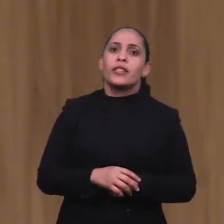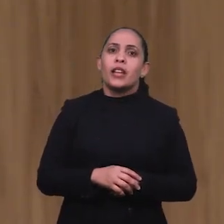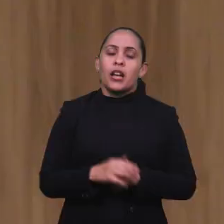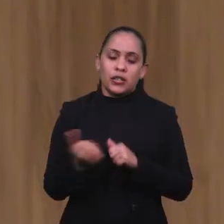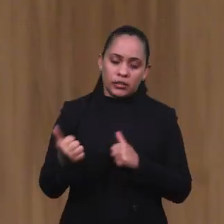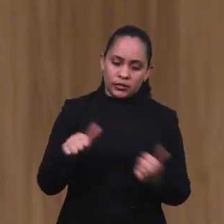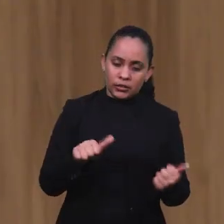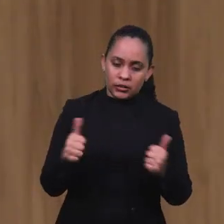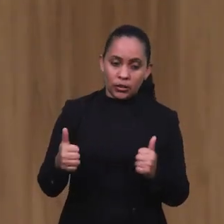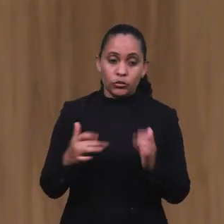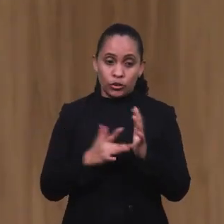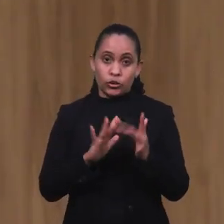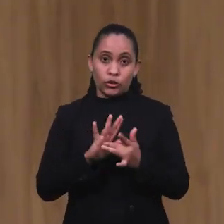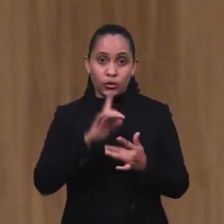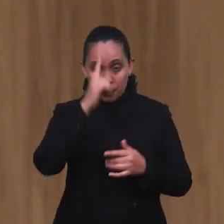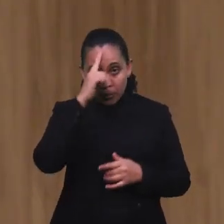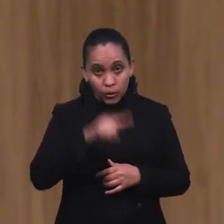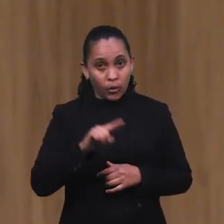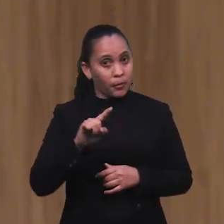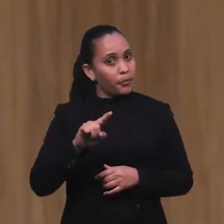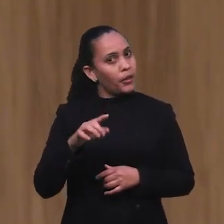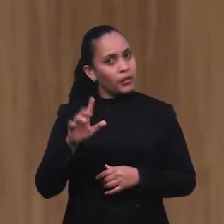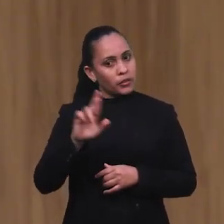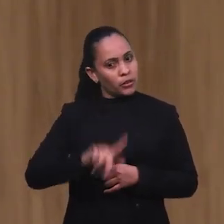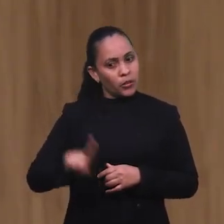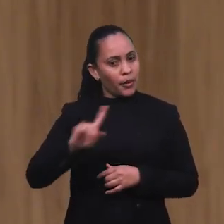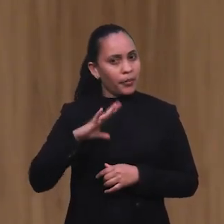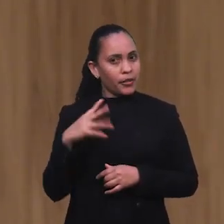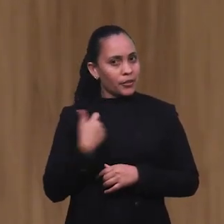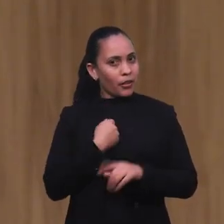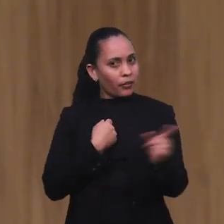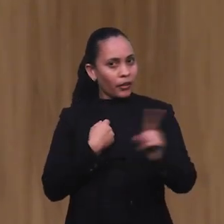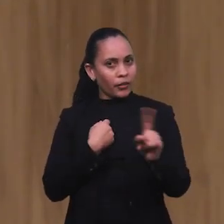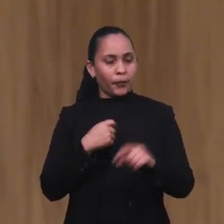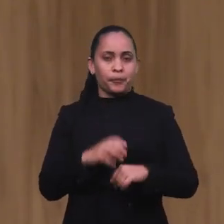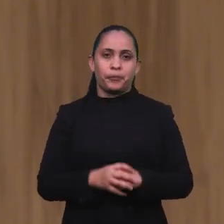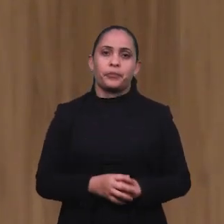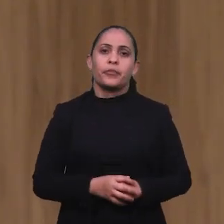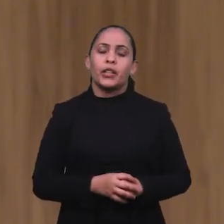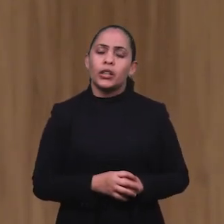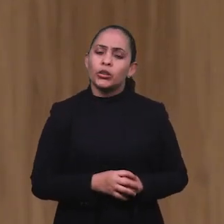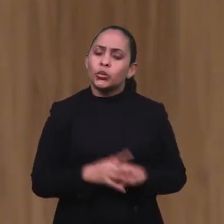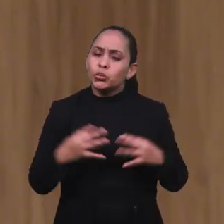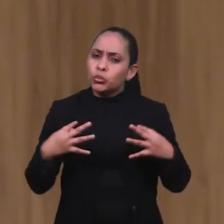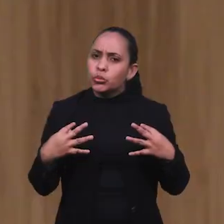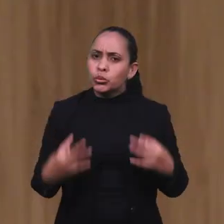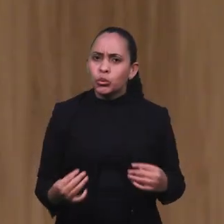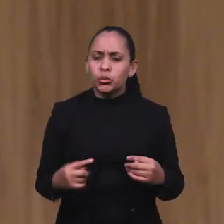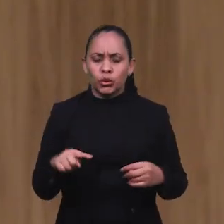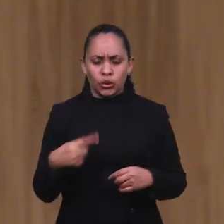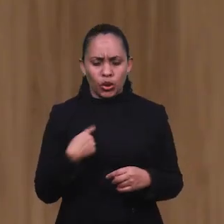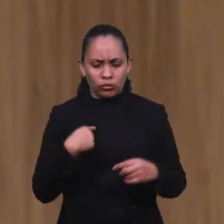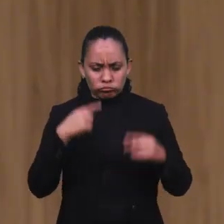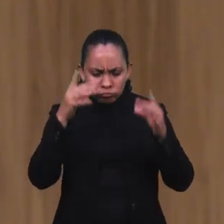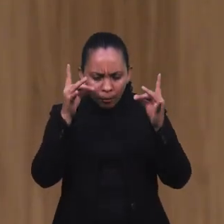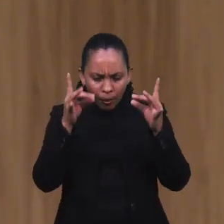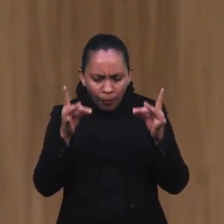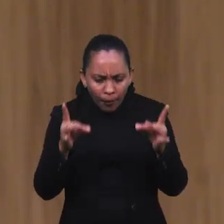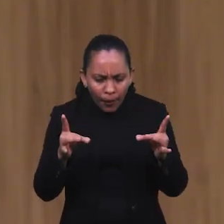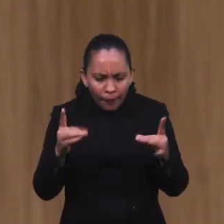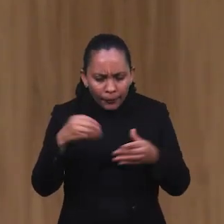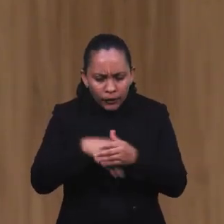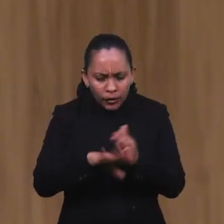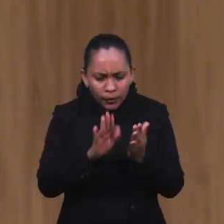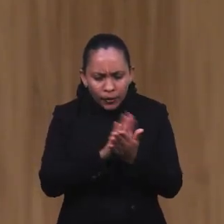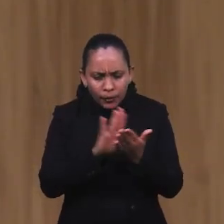batismo é importante, Jesus mandou, mas não é um batismo que vai salvar ninguém. Então, todos esses detalhes nós vamos observar.